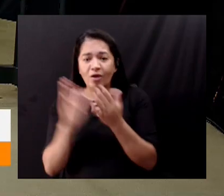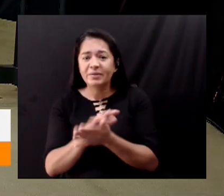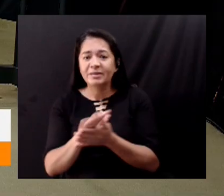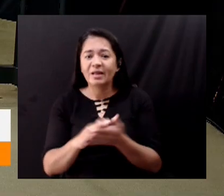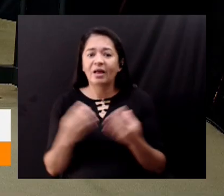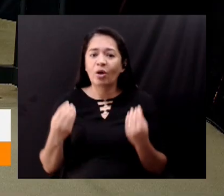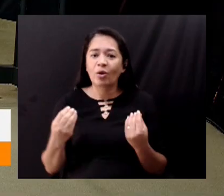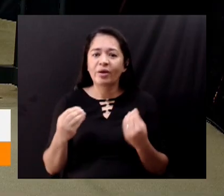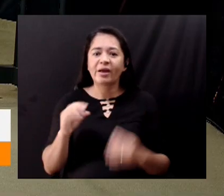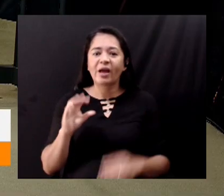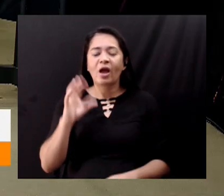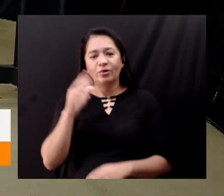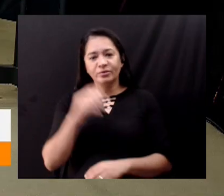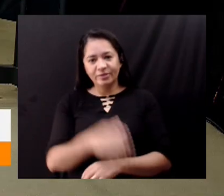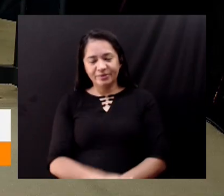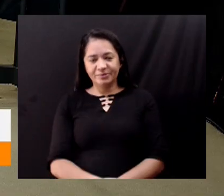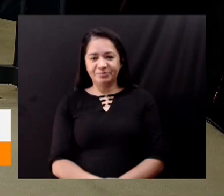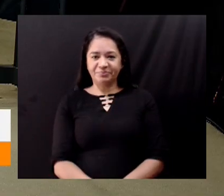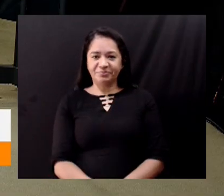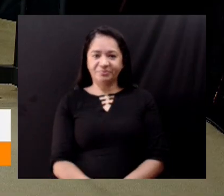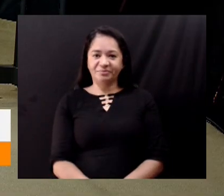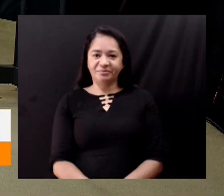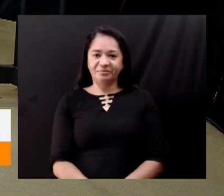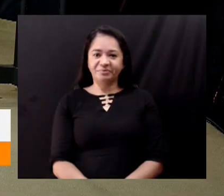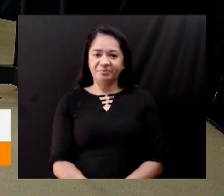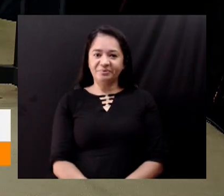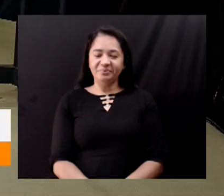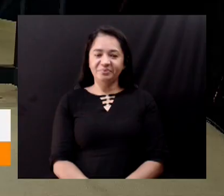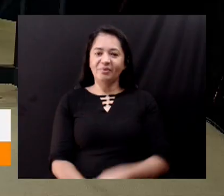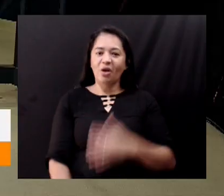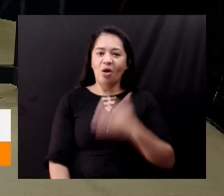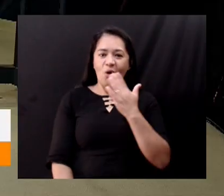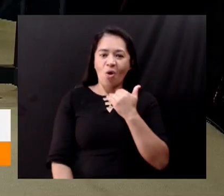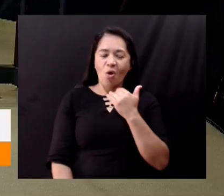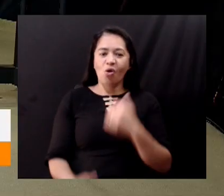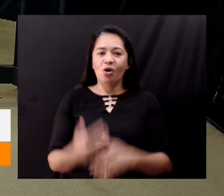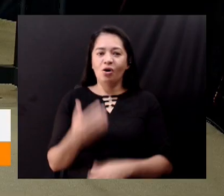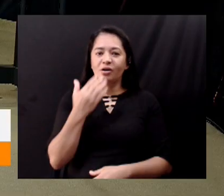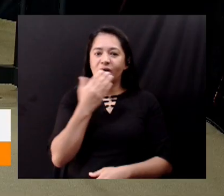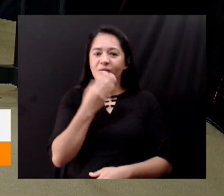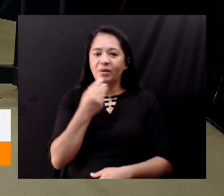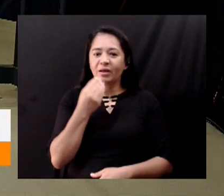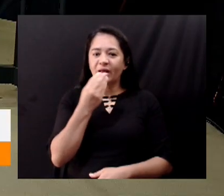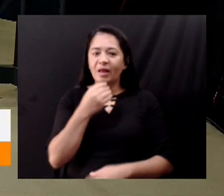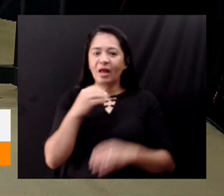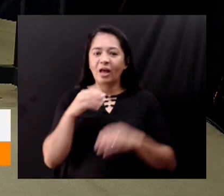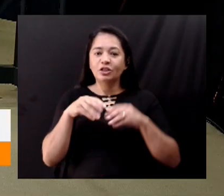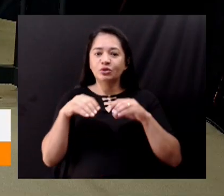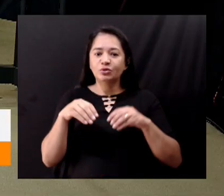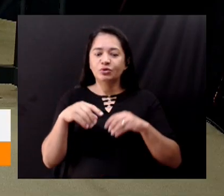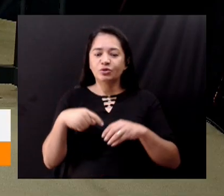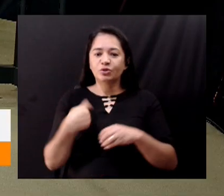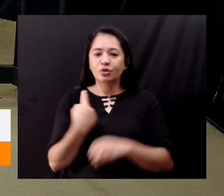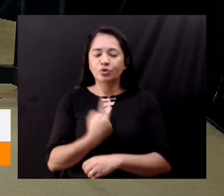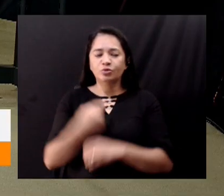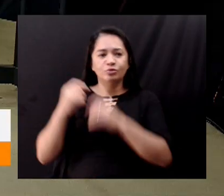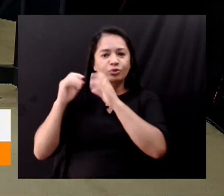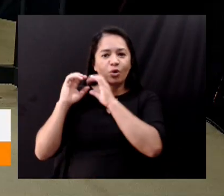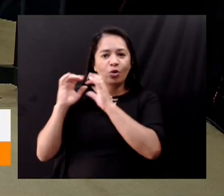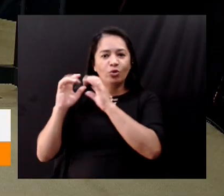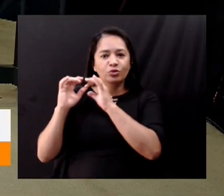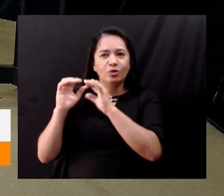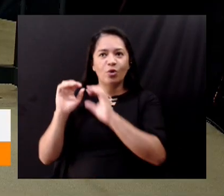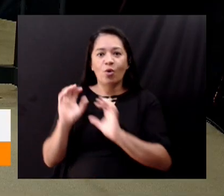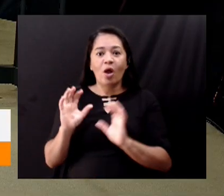quando a gente ingere o açúcar, né, no nosso cérebro? Qual que é essa alegria, essa felicidade,